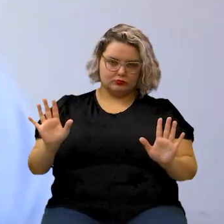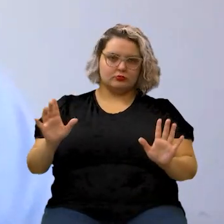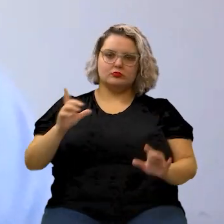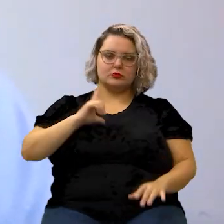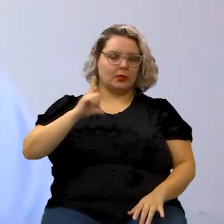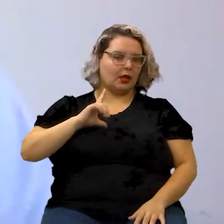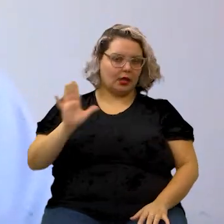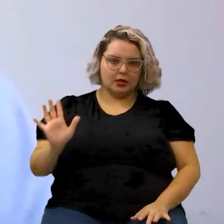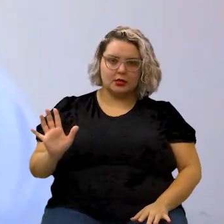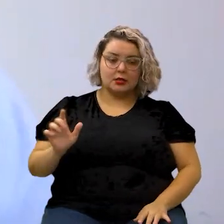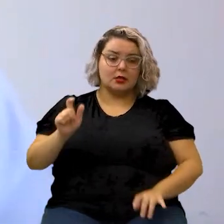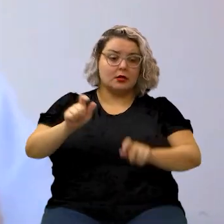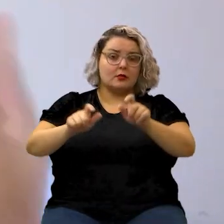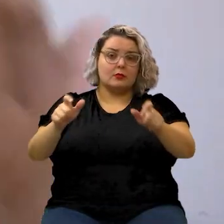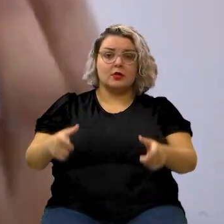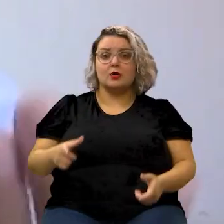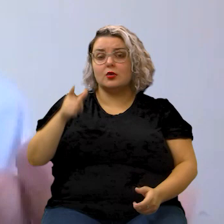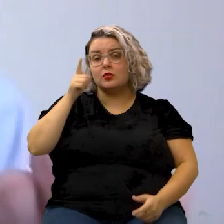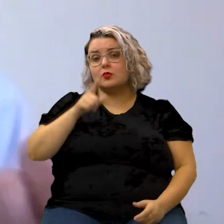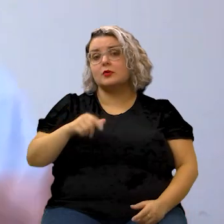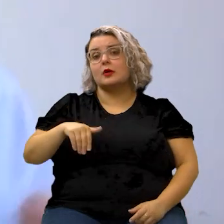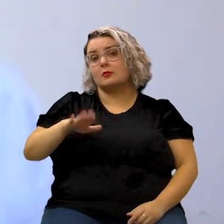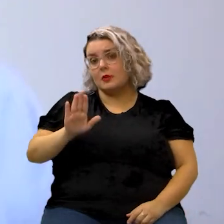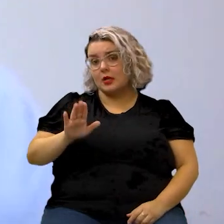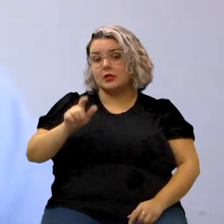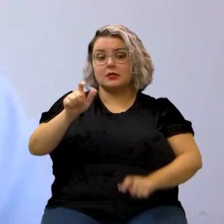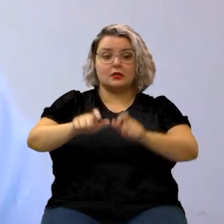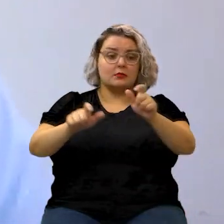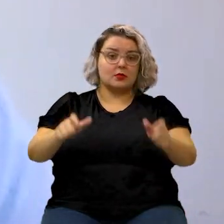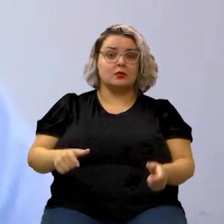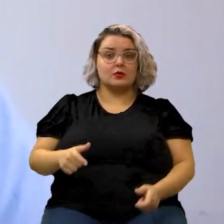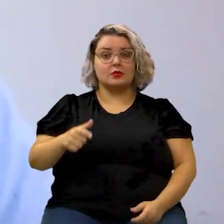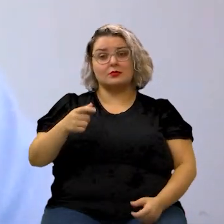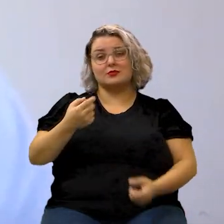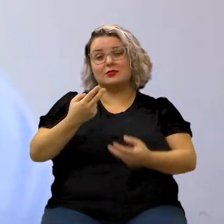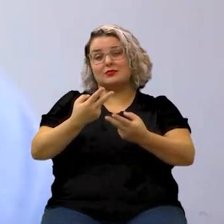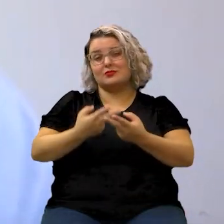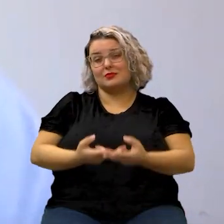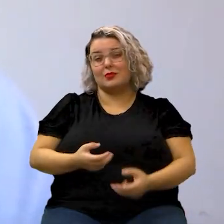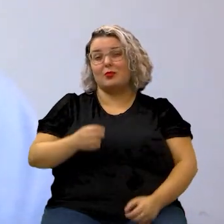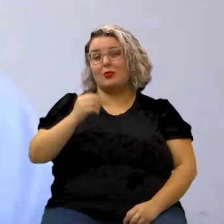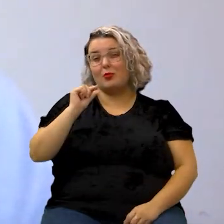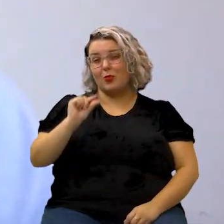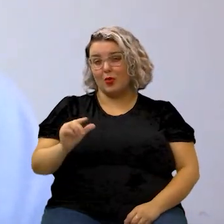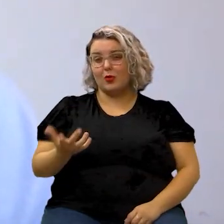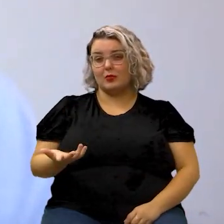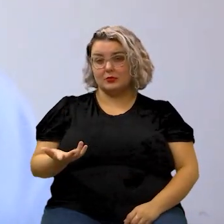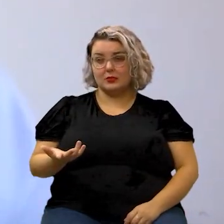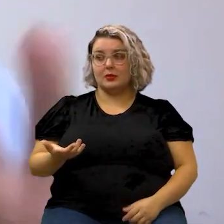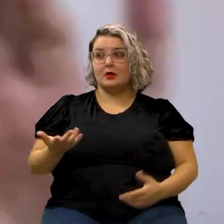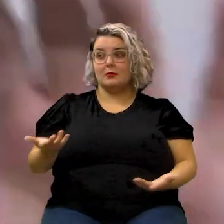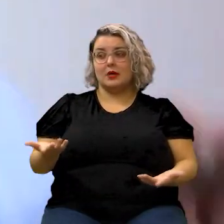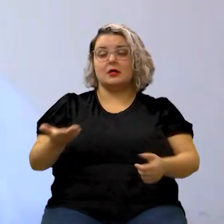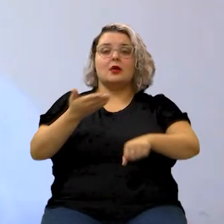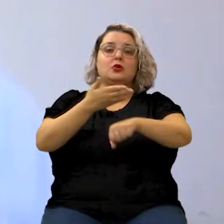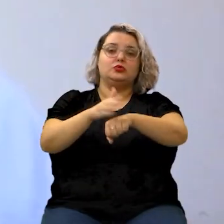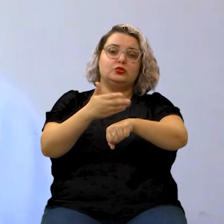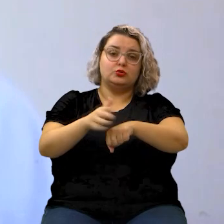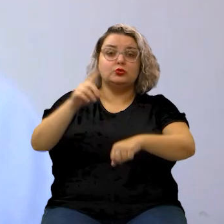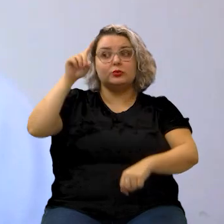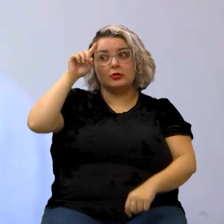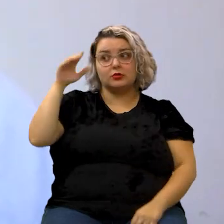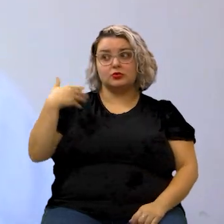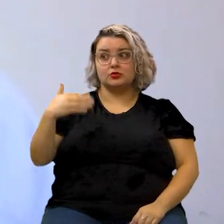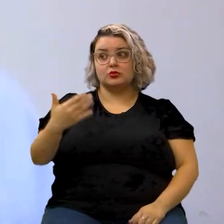sua particularidade. Tem pessoas que aguentam mais, tem pessoas que aguentam menos. Só que isso vale a pena a pessoa fazer um treino no